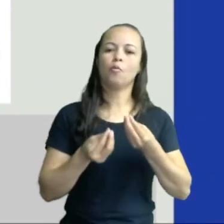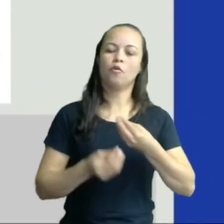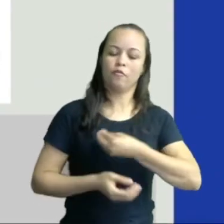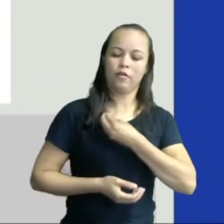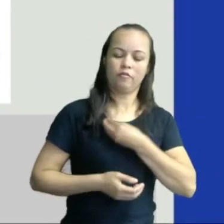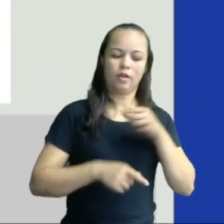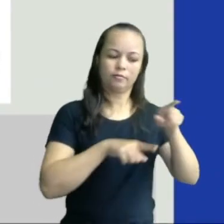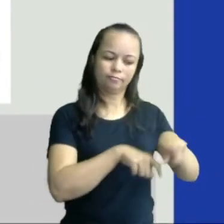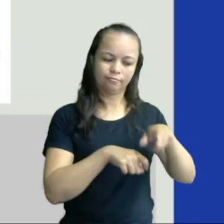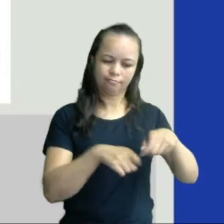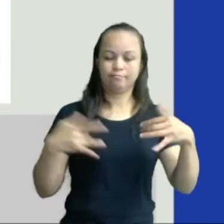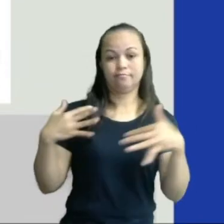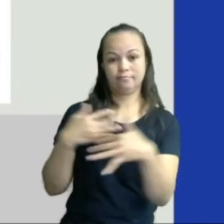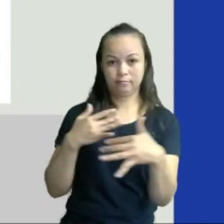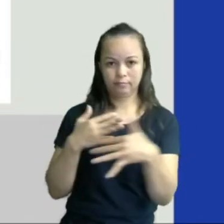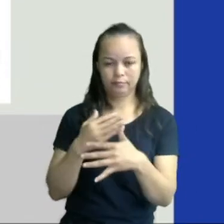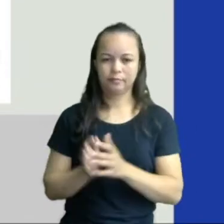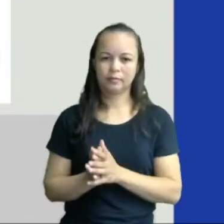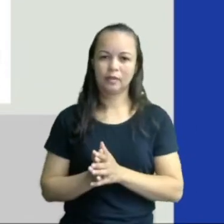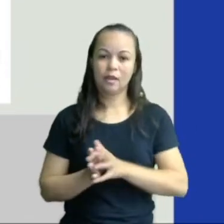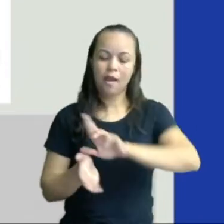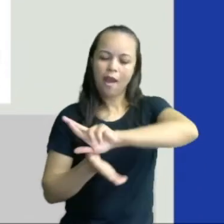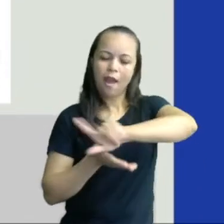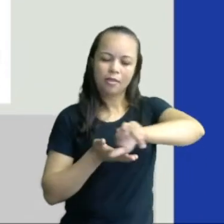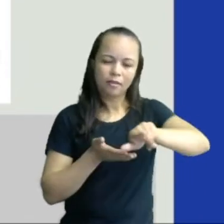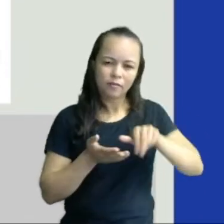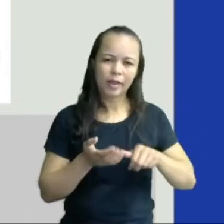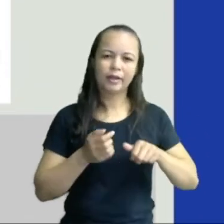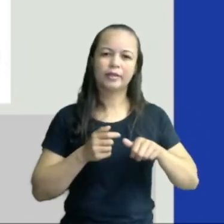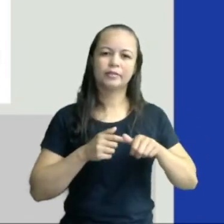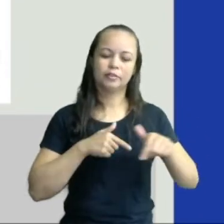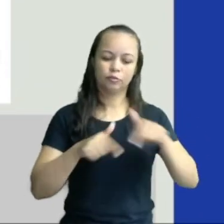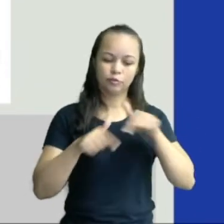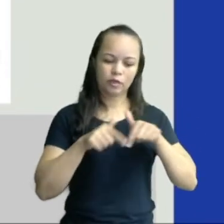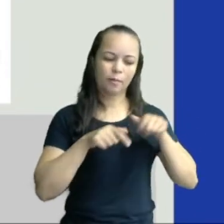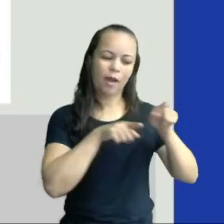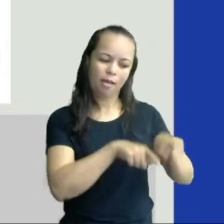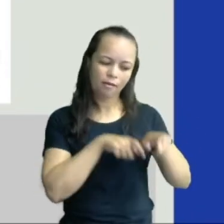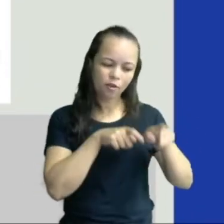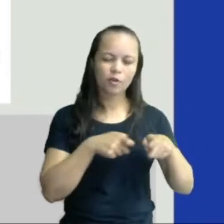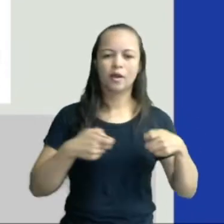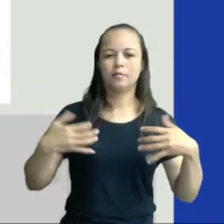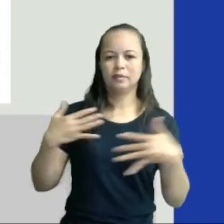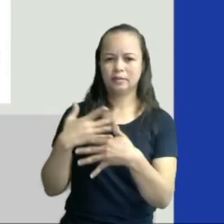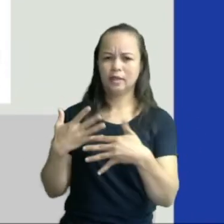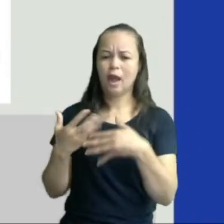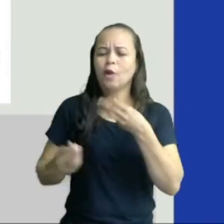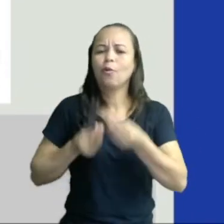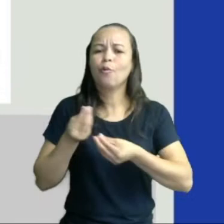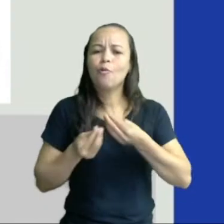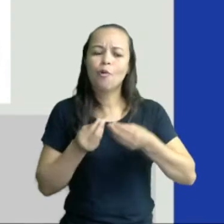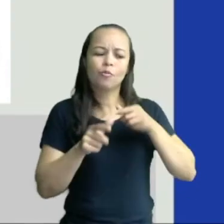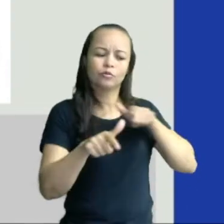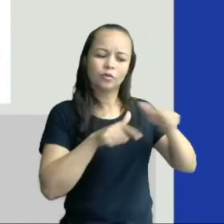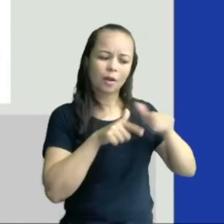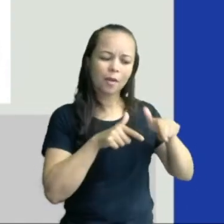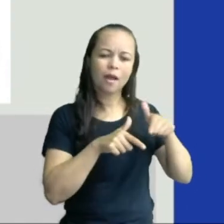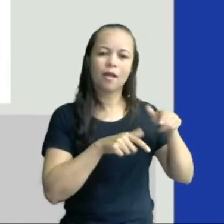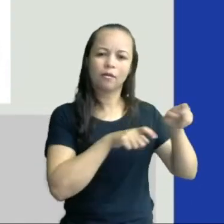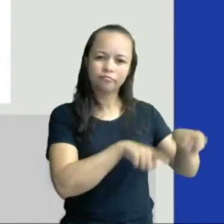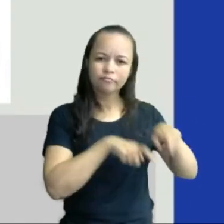na cidade. As diferenças nos trabalhos do campo e da cidade, né? Que a forma de trabalhar no campo é de um